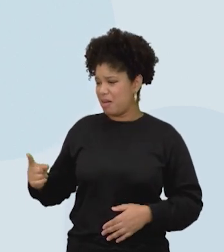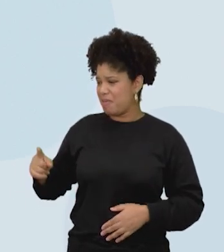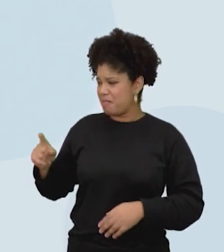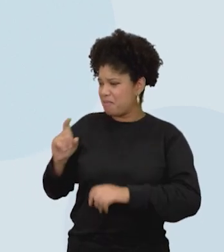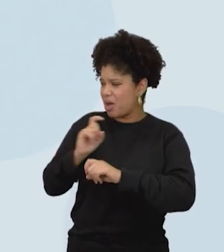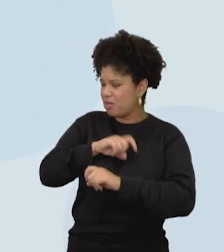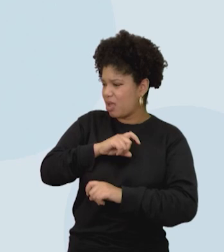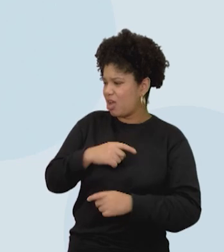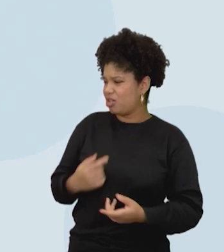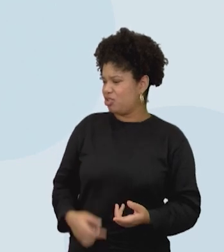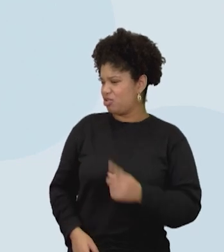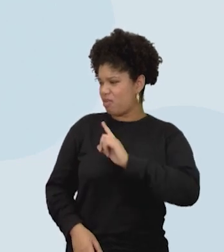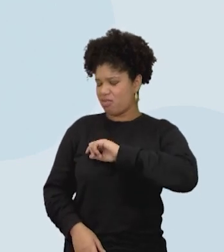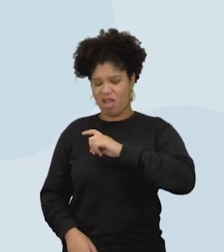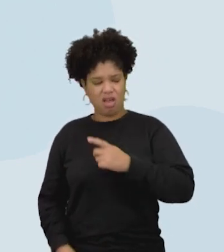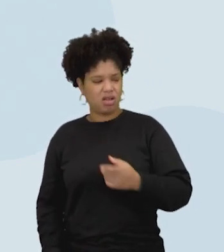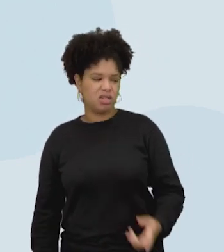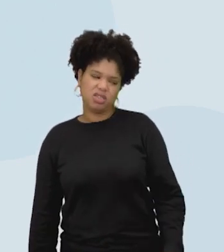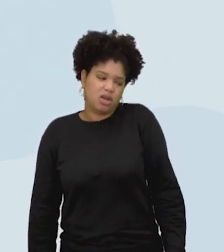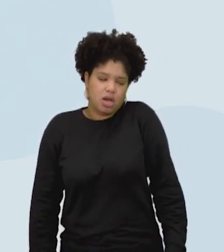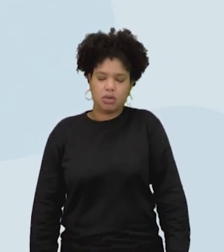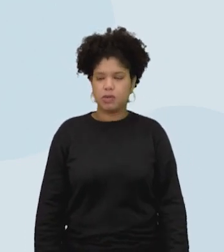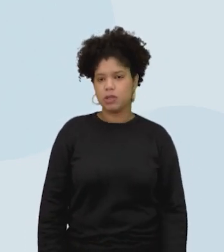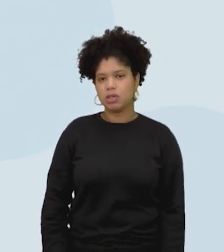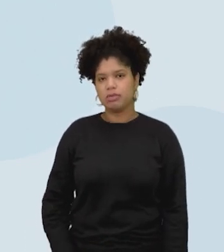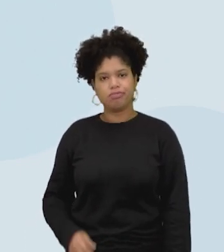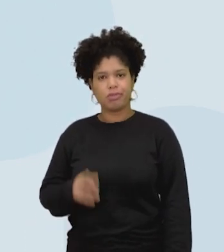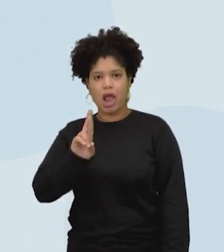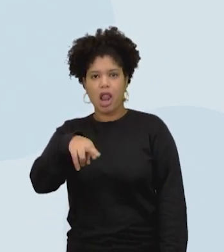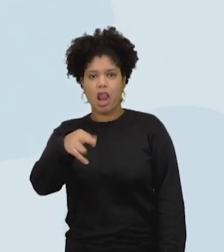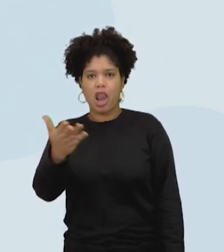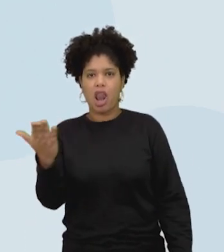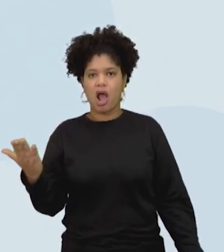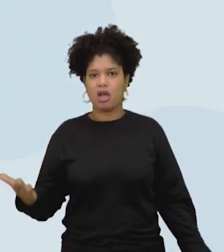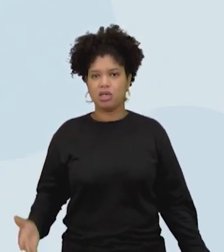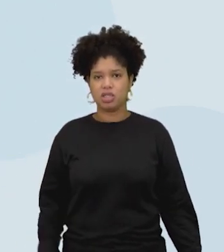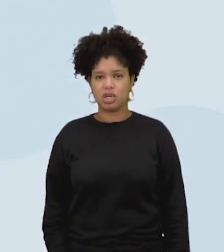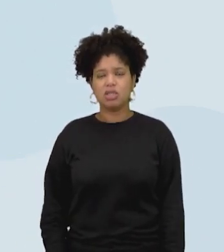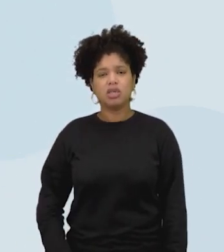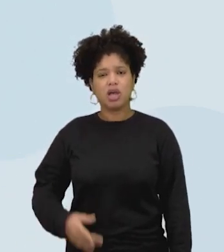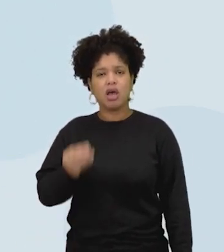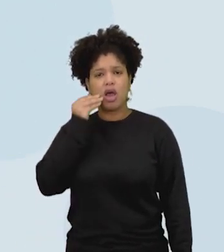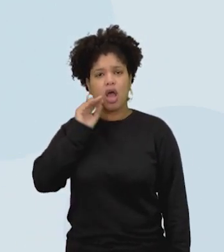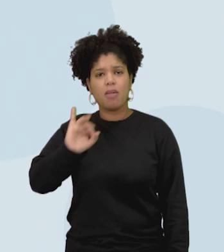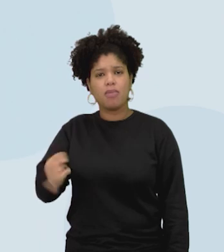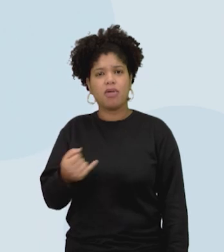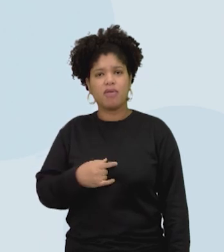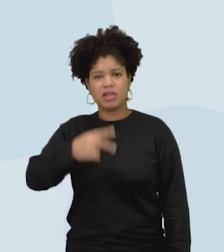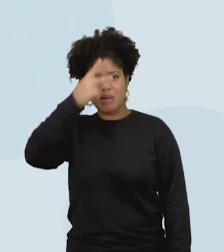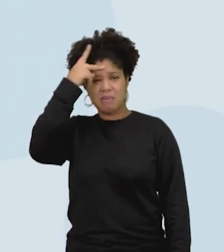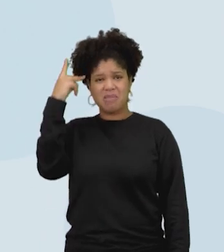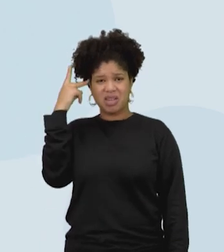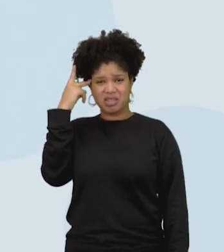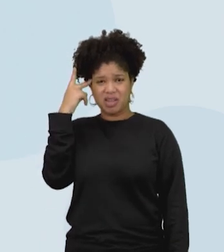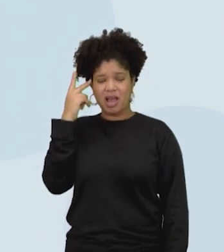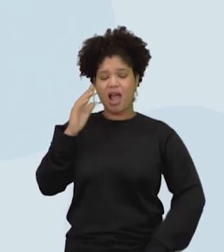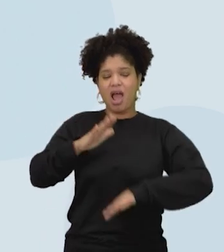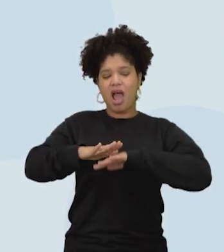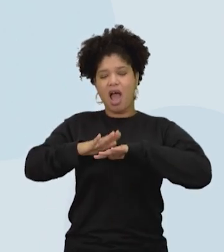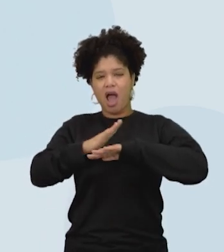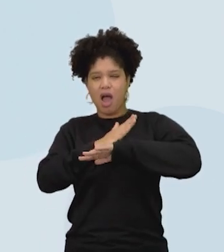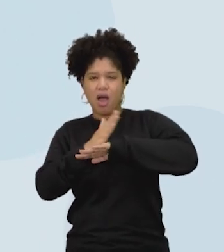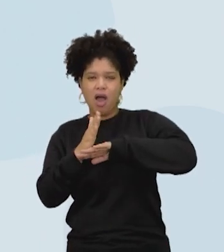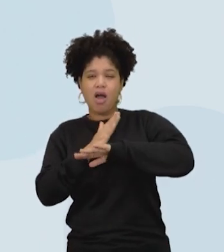acende um cigarro, ou seja, relaxa. O beijo amigo é a véspera do escarro, ou seja, beija para depois alguém cuspir em você. E a mão